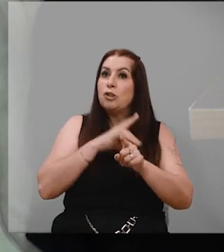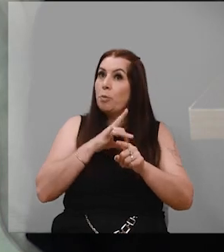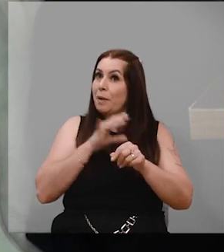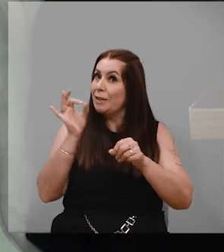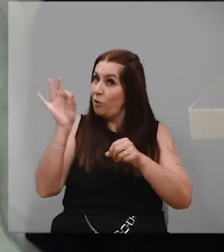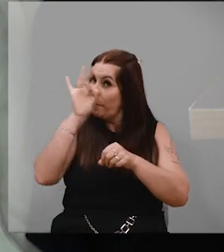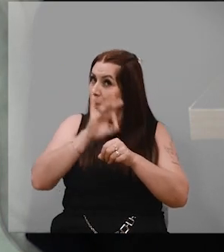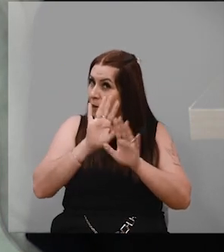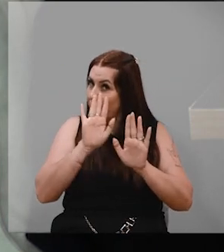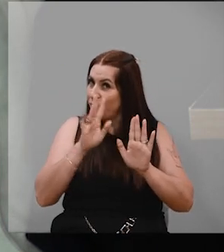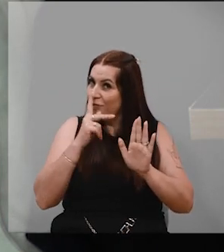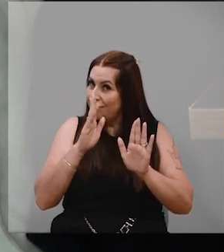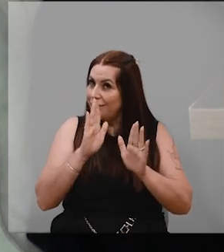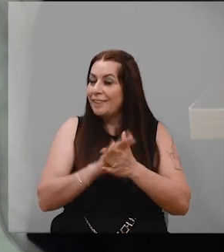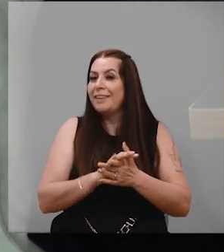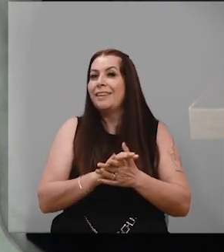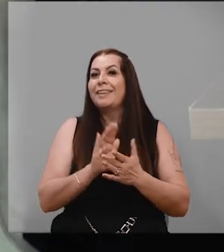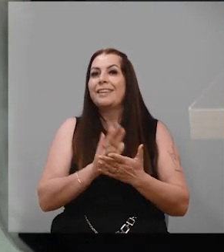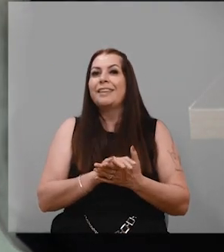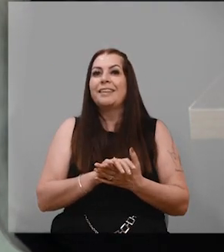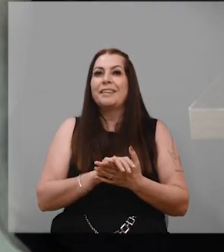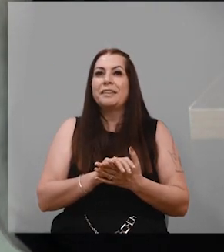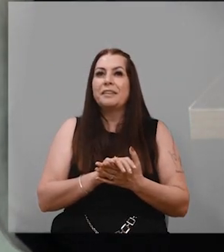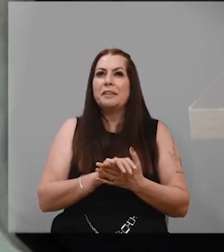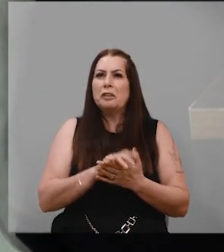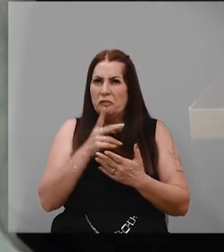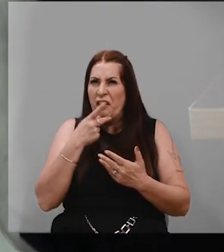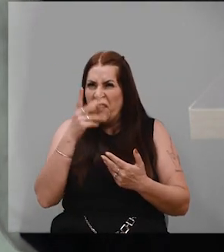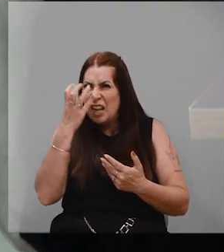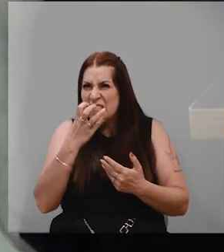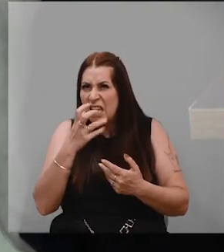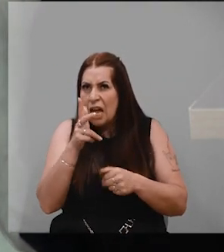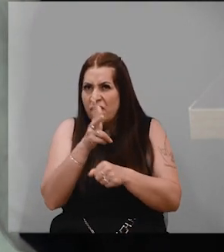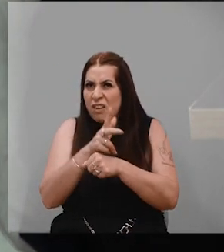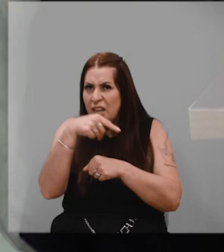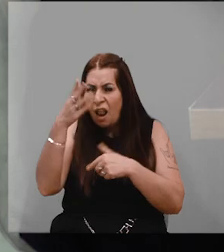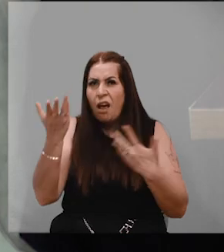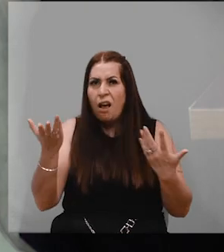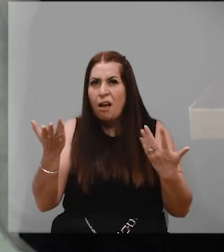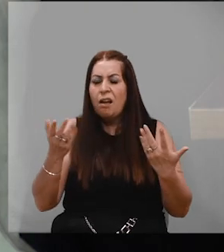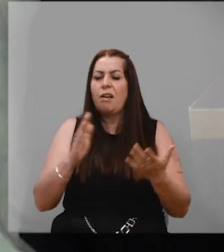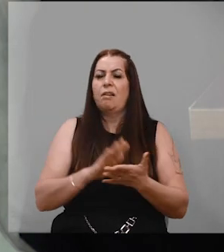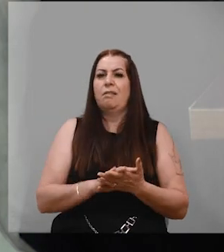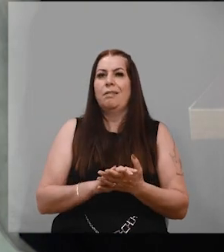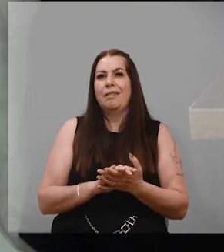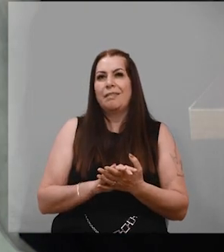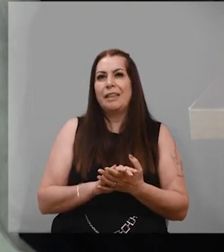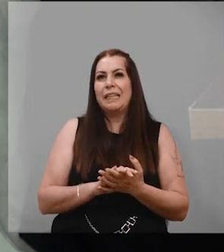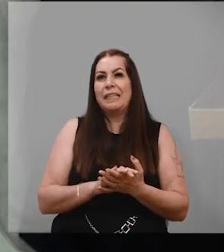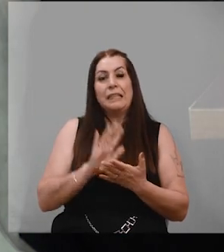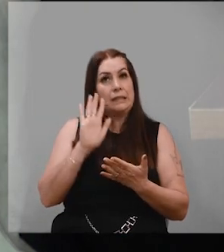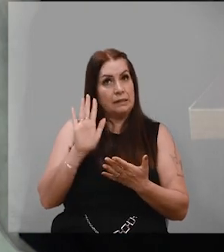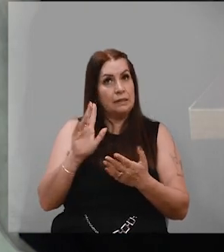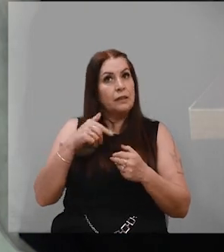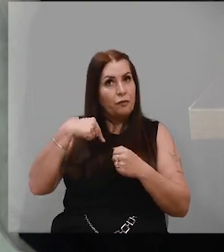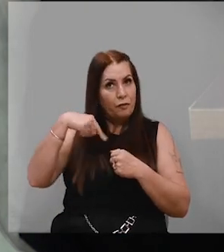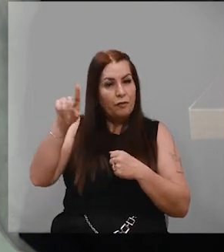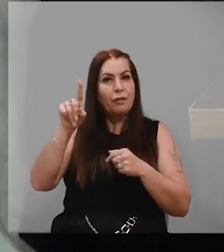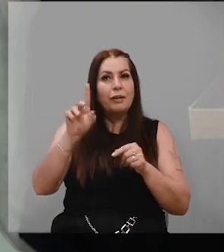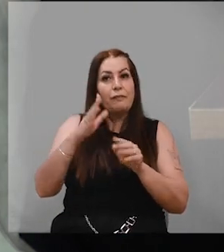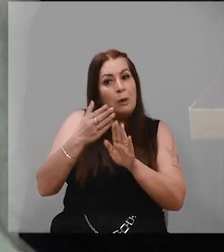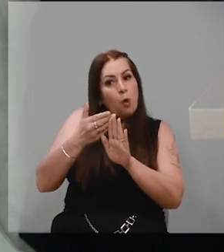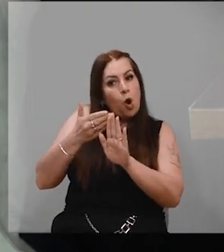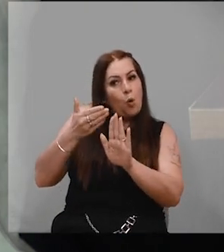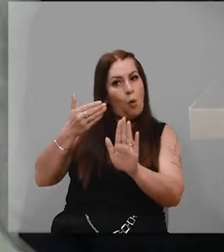de abelhas, eles estavam eles falavam, sério que tu vai fazer a gente gravar lá, Carol? E aí, só que daí a gente